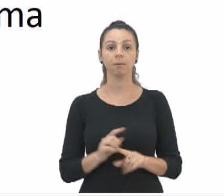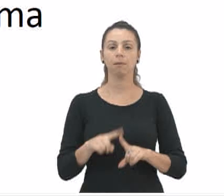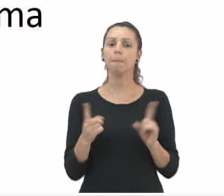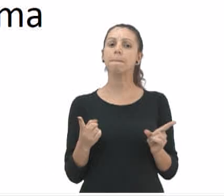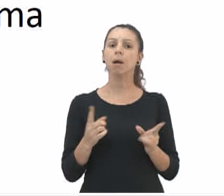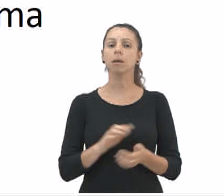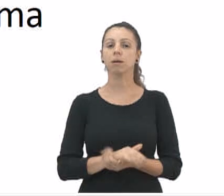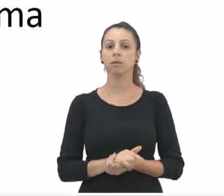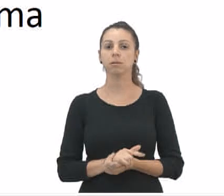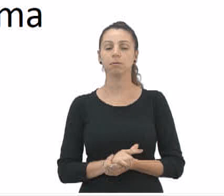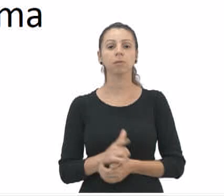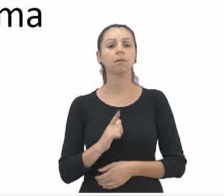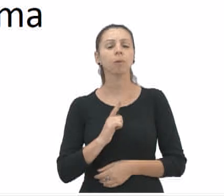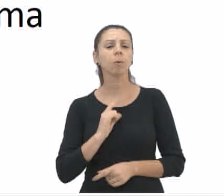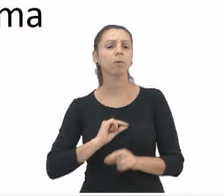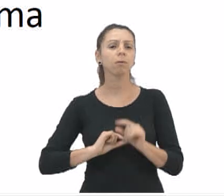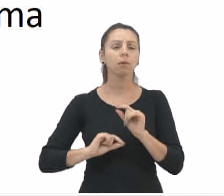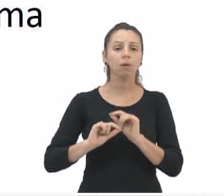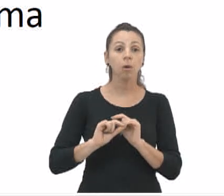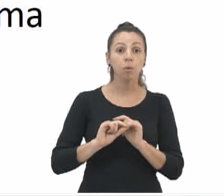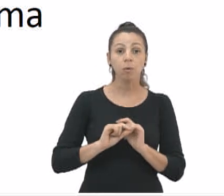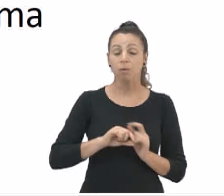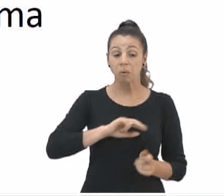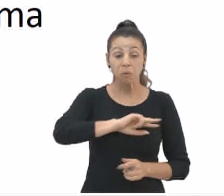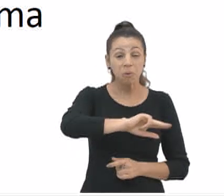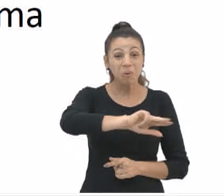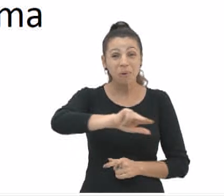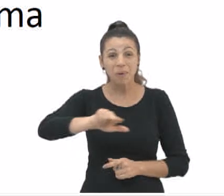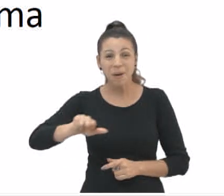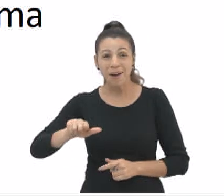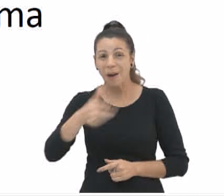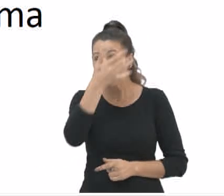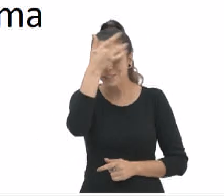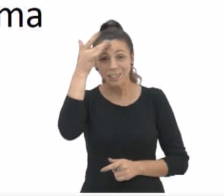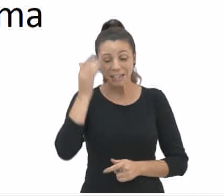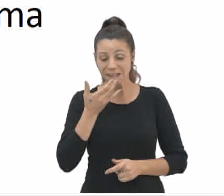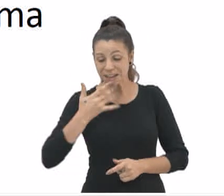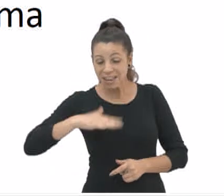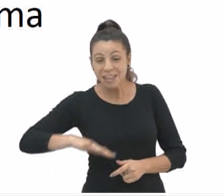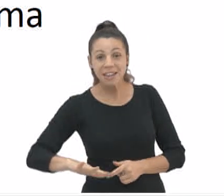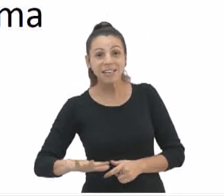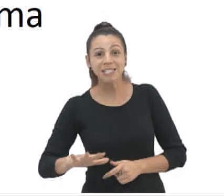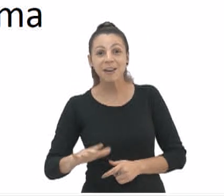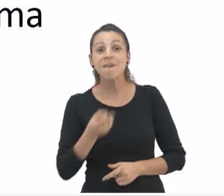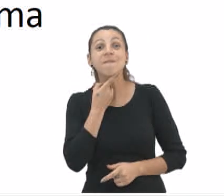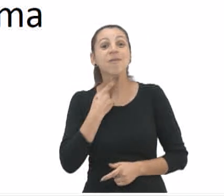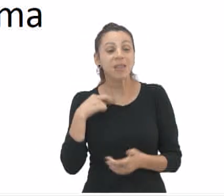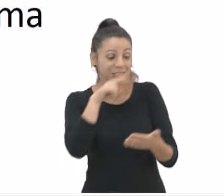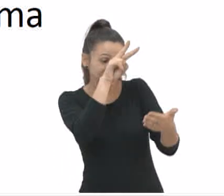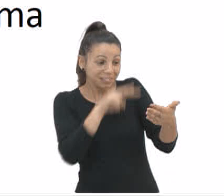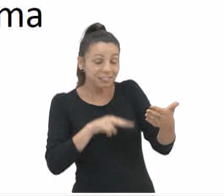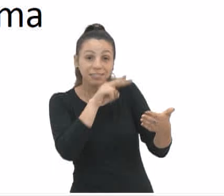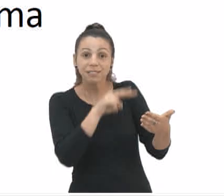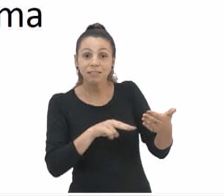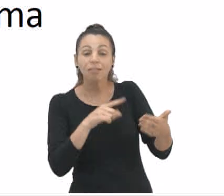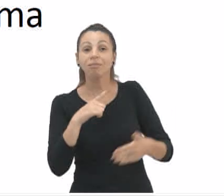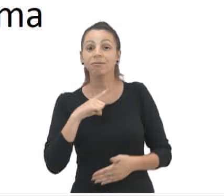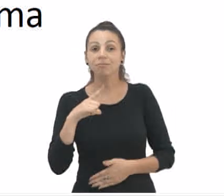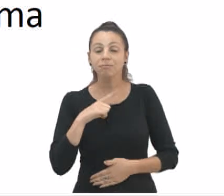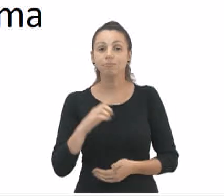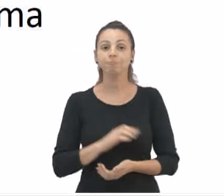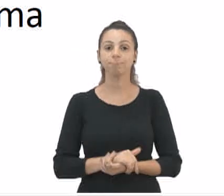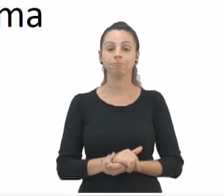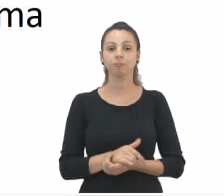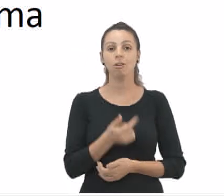Mas possuía o que qualquer criança devoradora de histórias gostaria de ter: